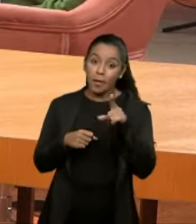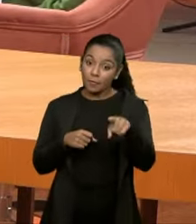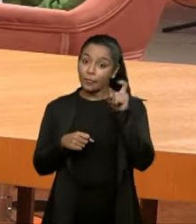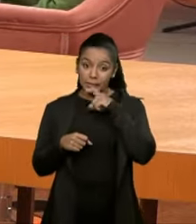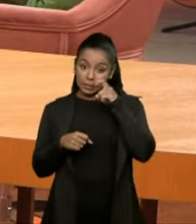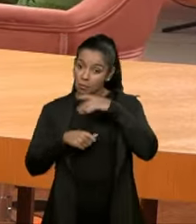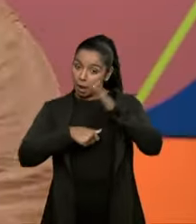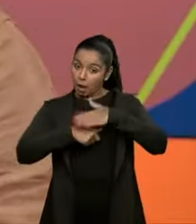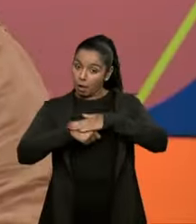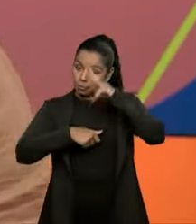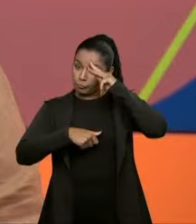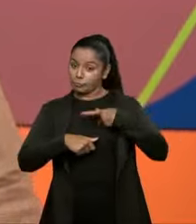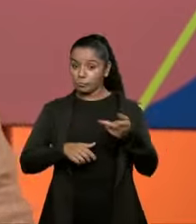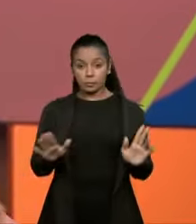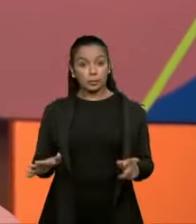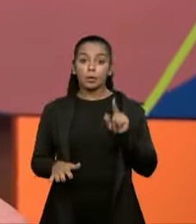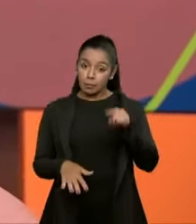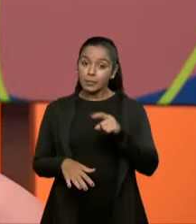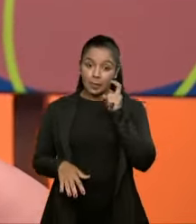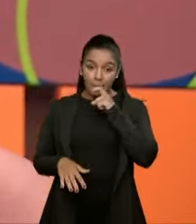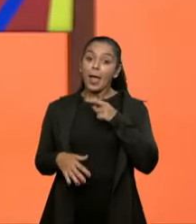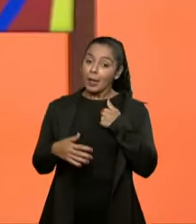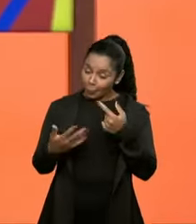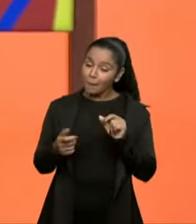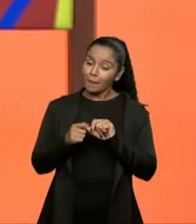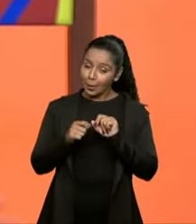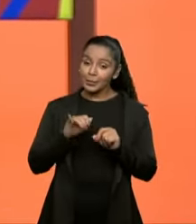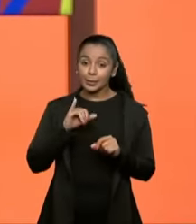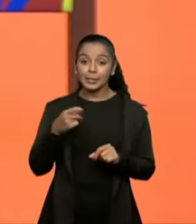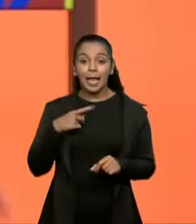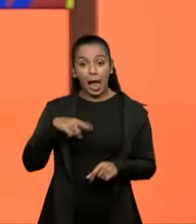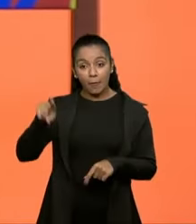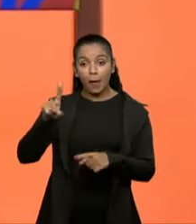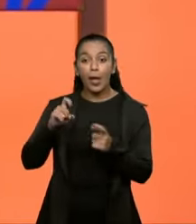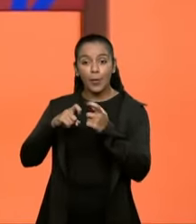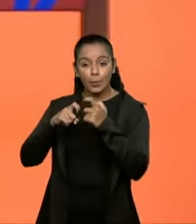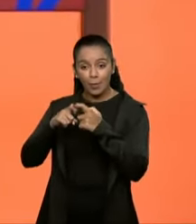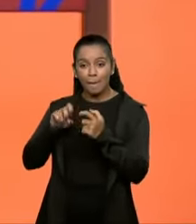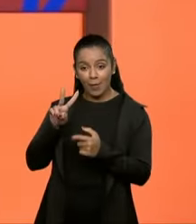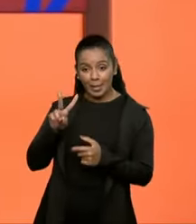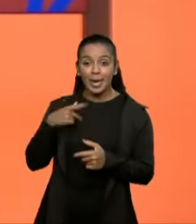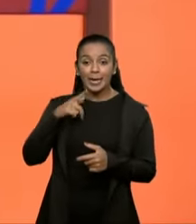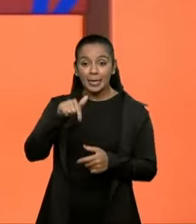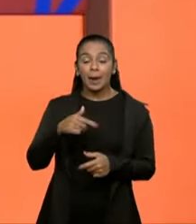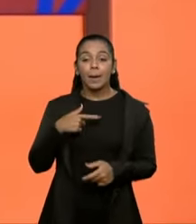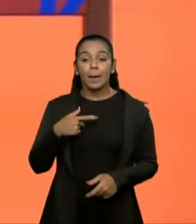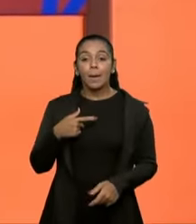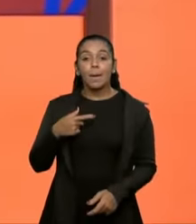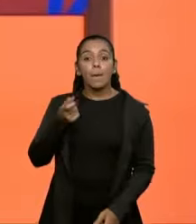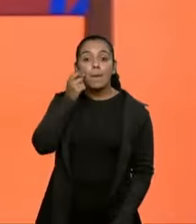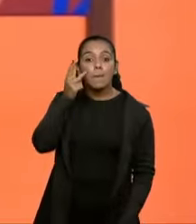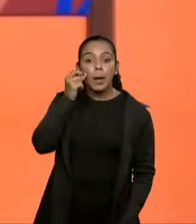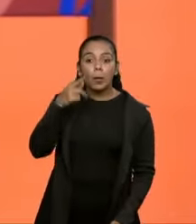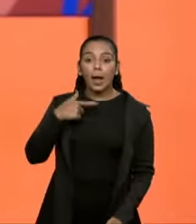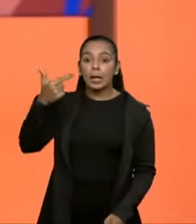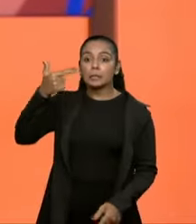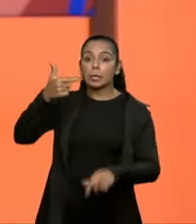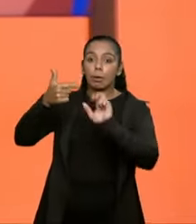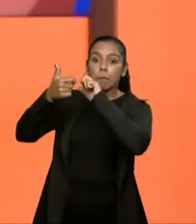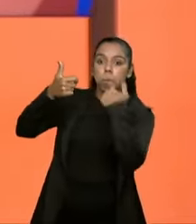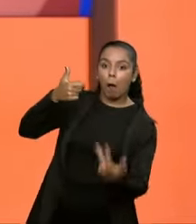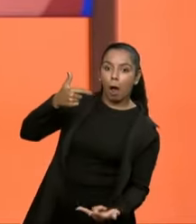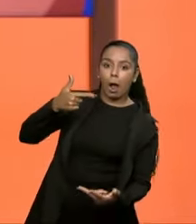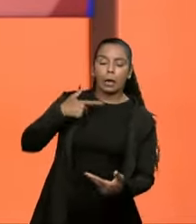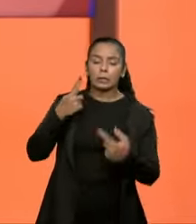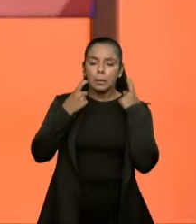pra tu mesmo. É, não, aí eu faço isso. Aí eu levo na veterinária, o meu gato caiu do segundo andar na casa, a gente super preocupado,